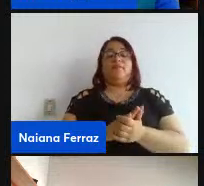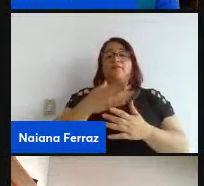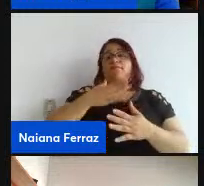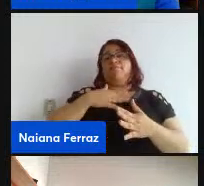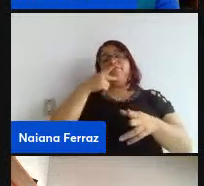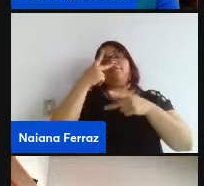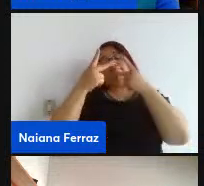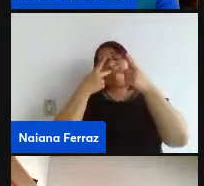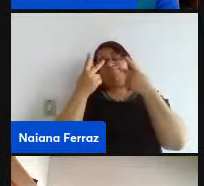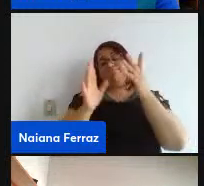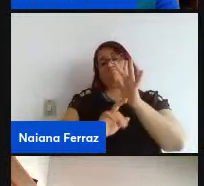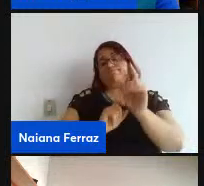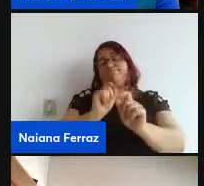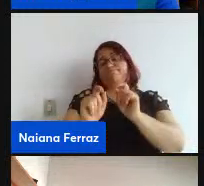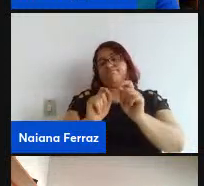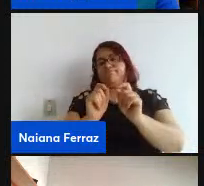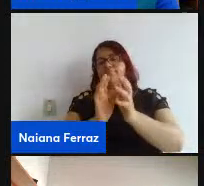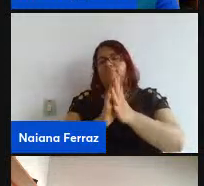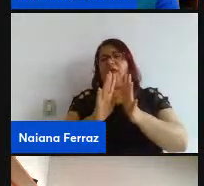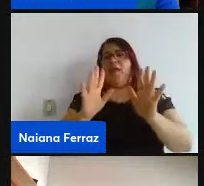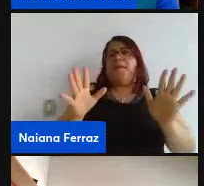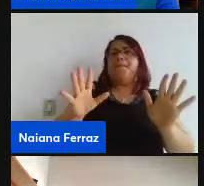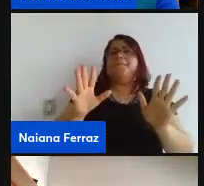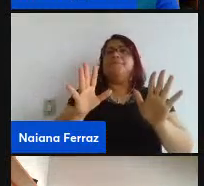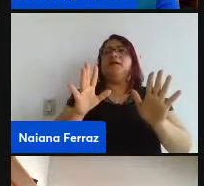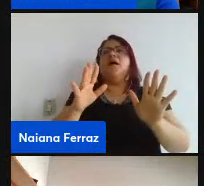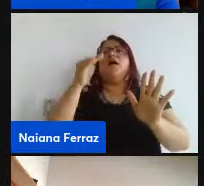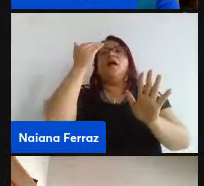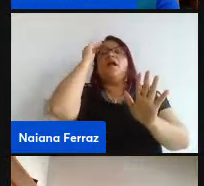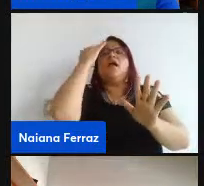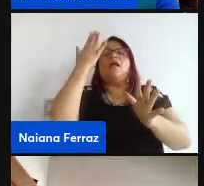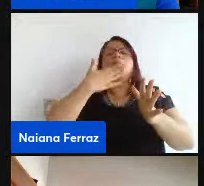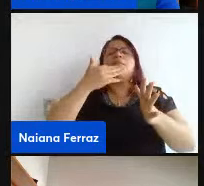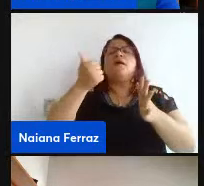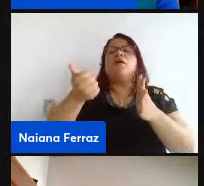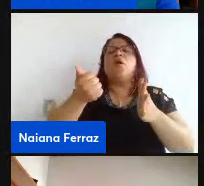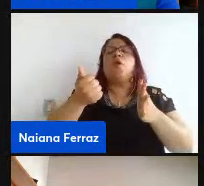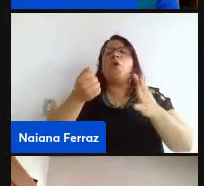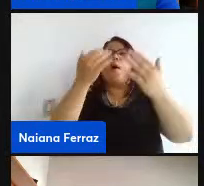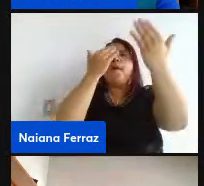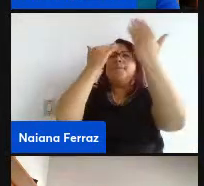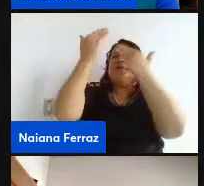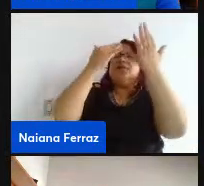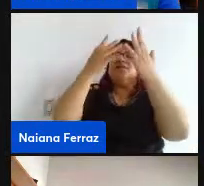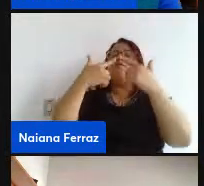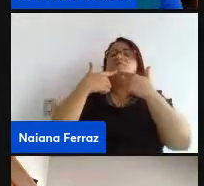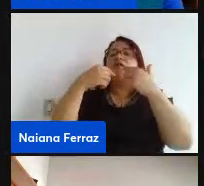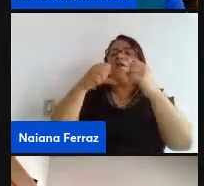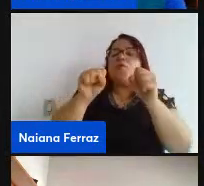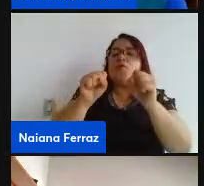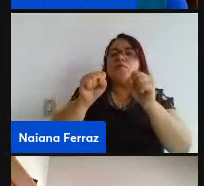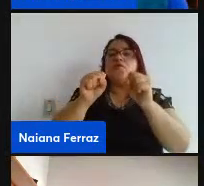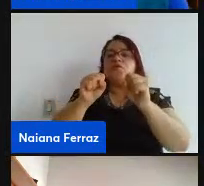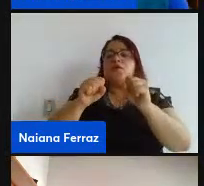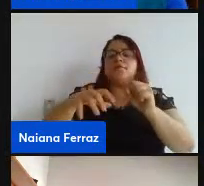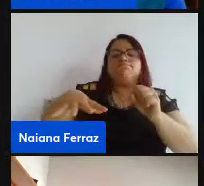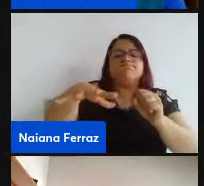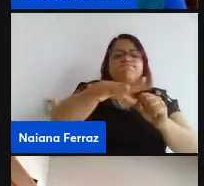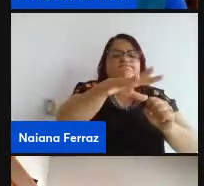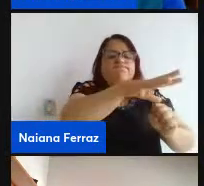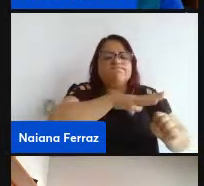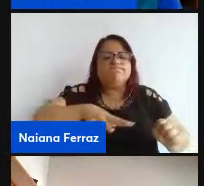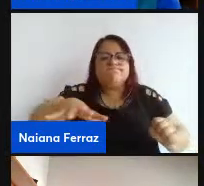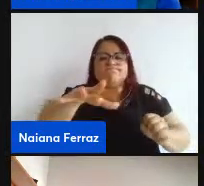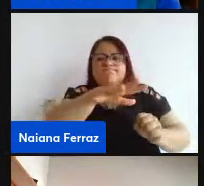é justamente para tentar situar a psicolinguística no meio de tanta coisa interessante, tantas áreas que tem